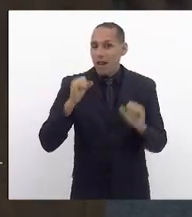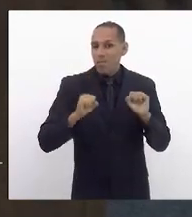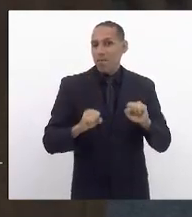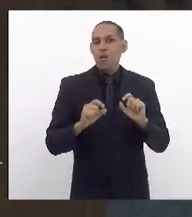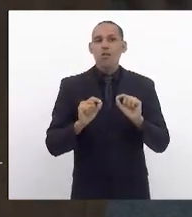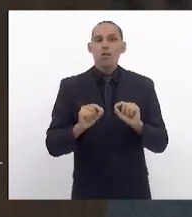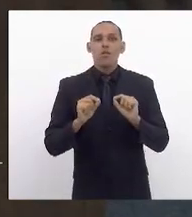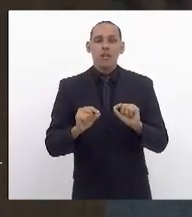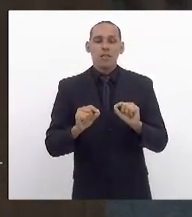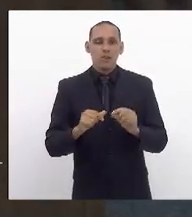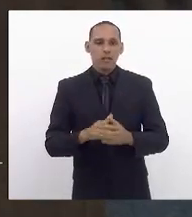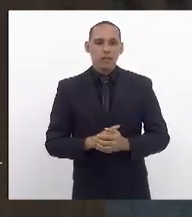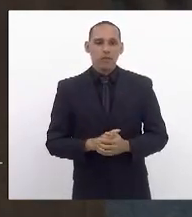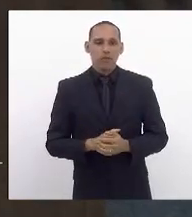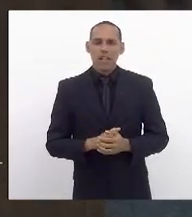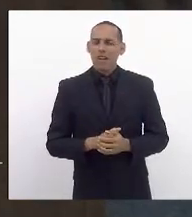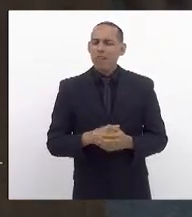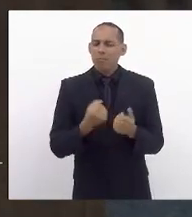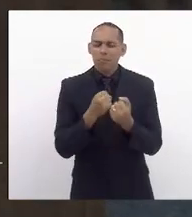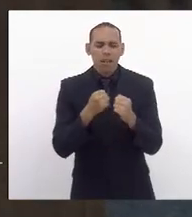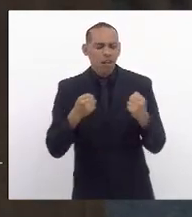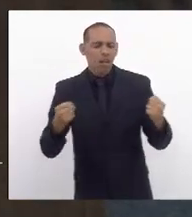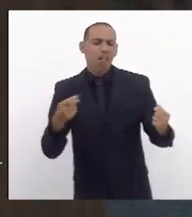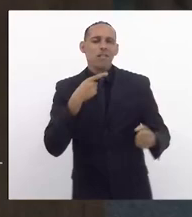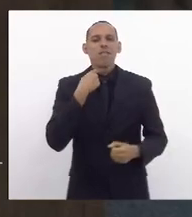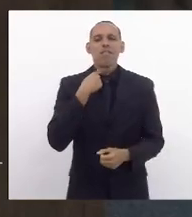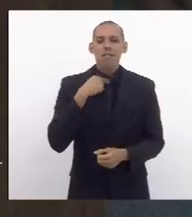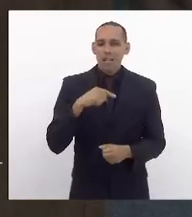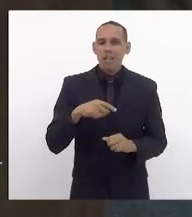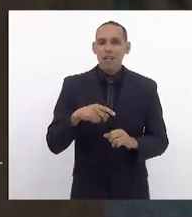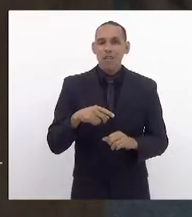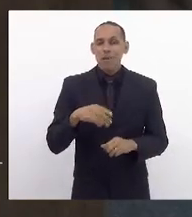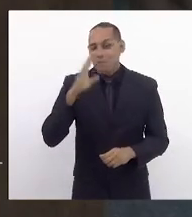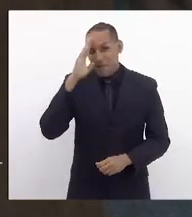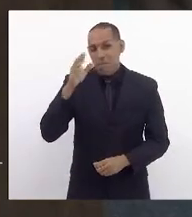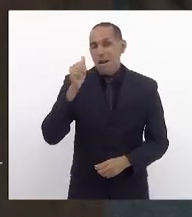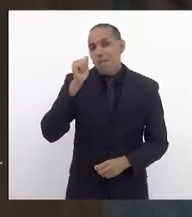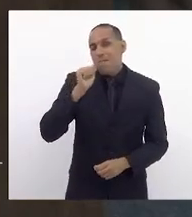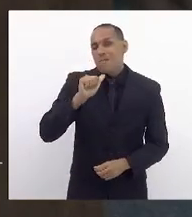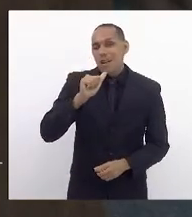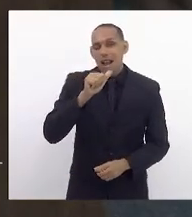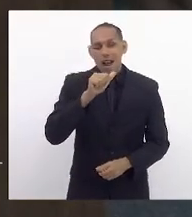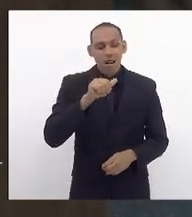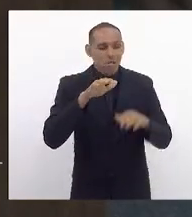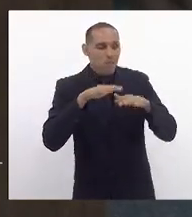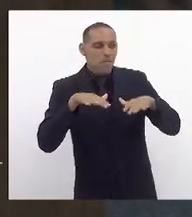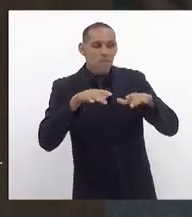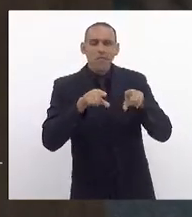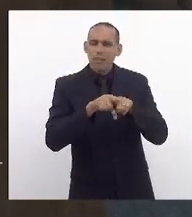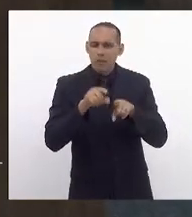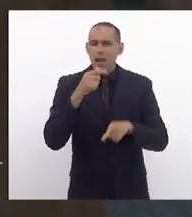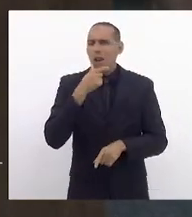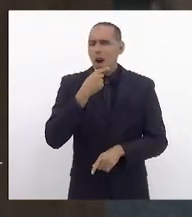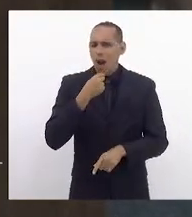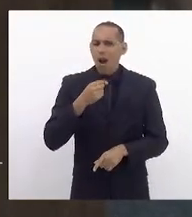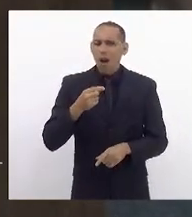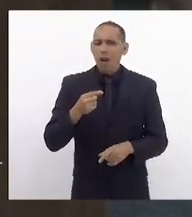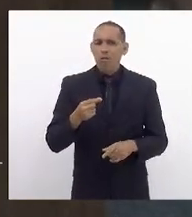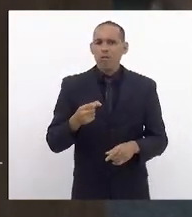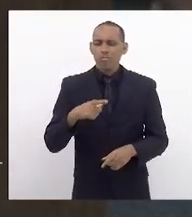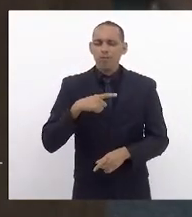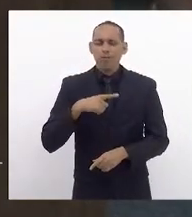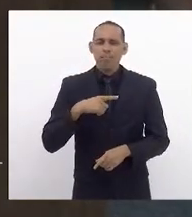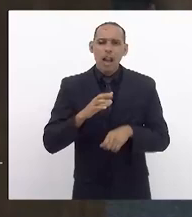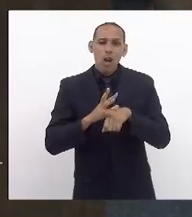um anseio muito grande, principalmente de mulheres, mas também homens são acometidos.